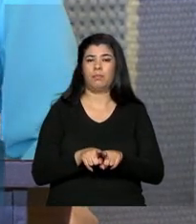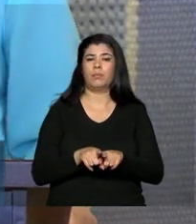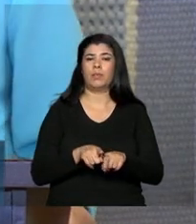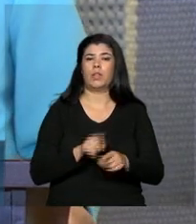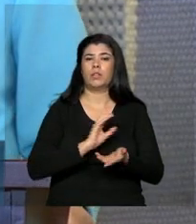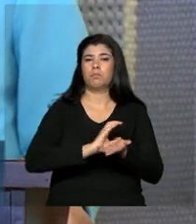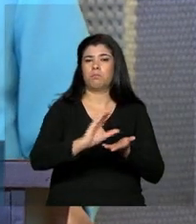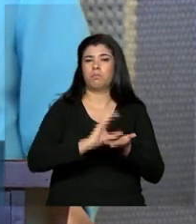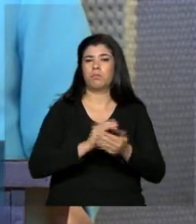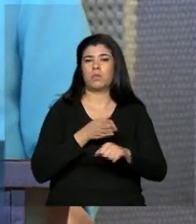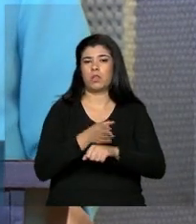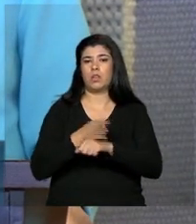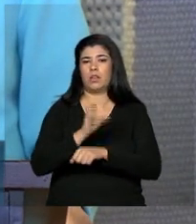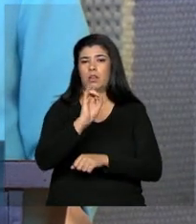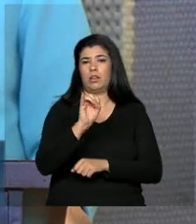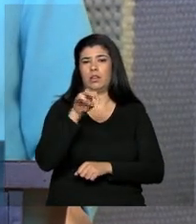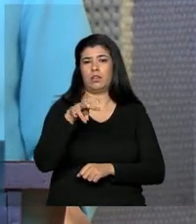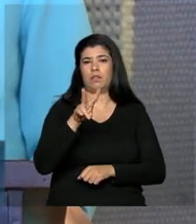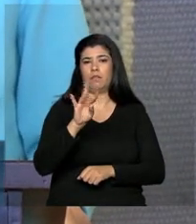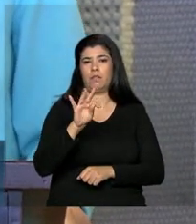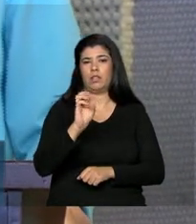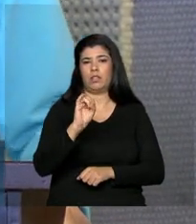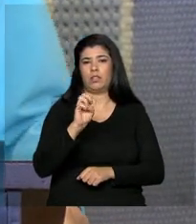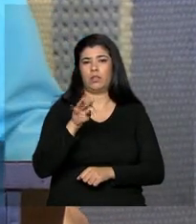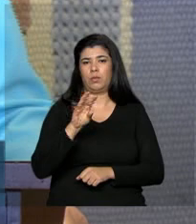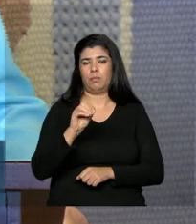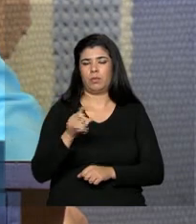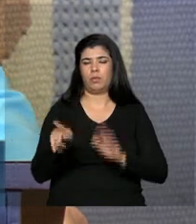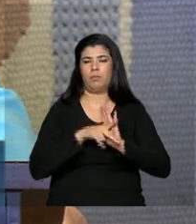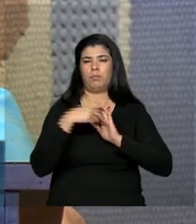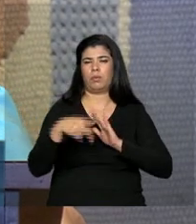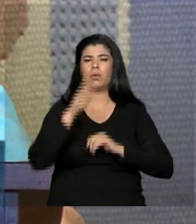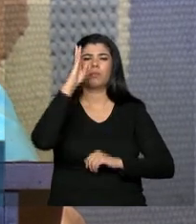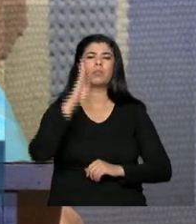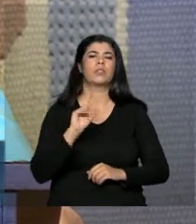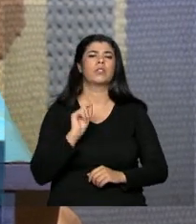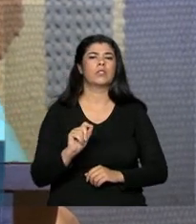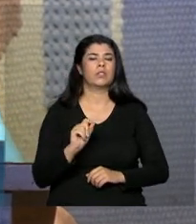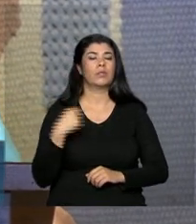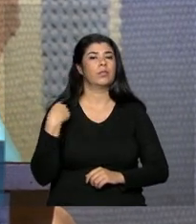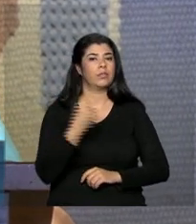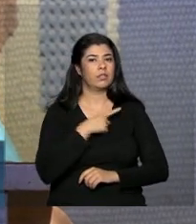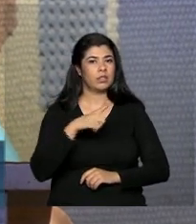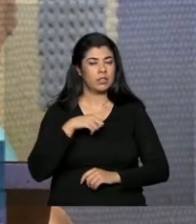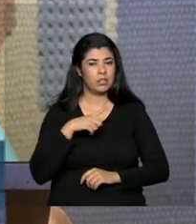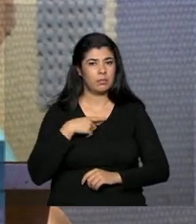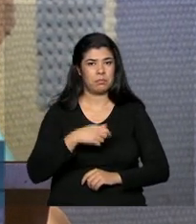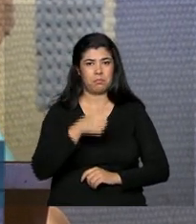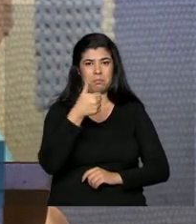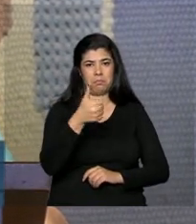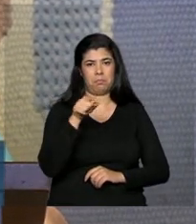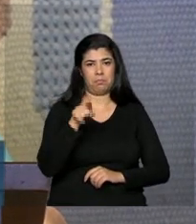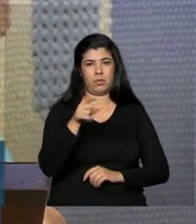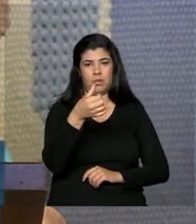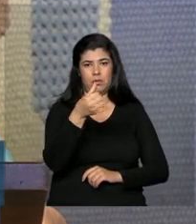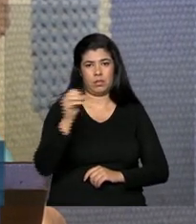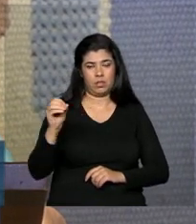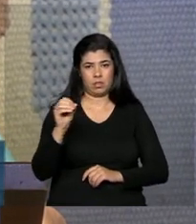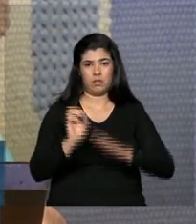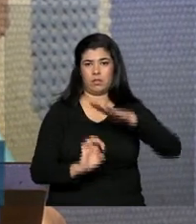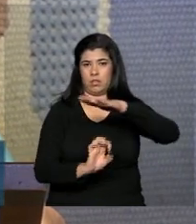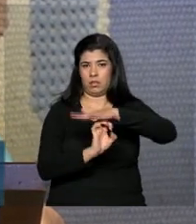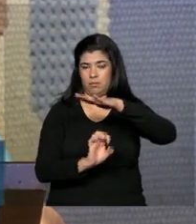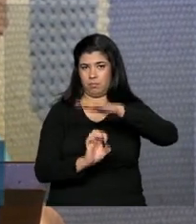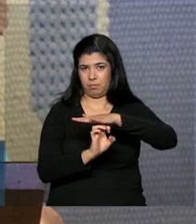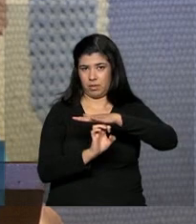investimentos, considerando que no Brasil nós temos 1.600 empresas de